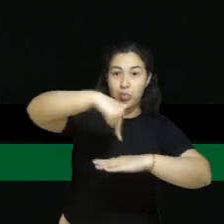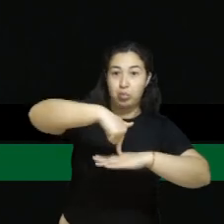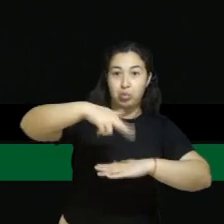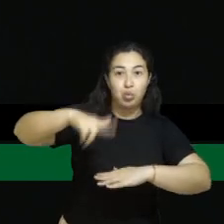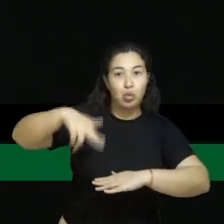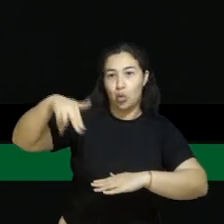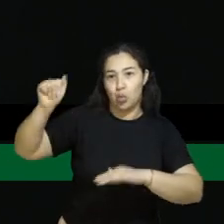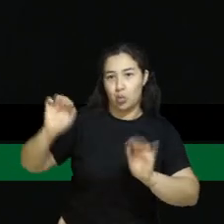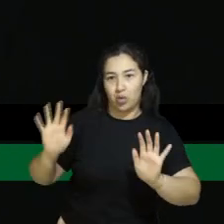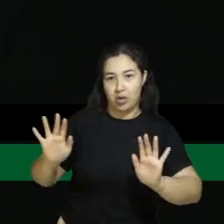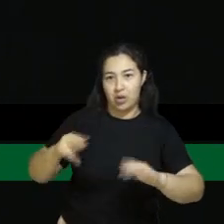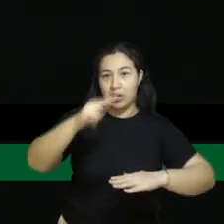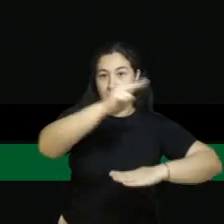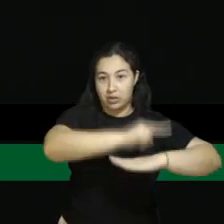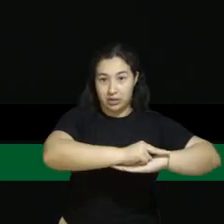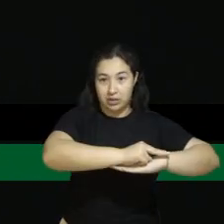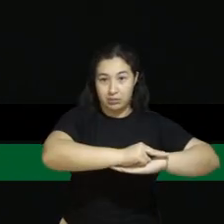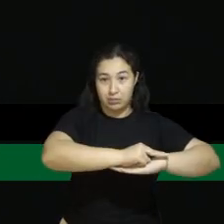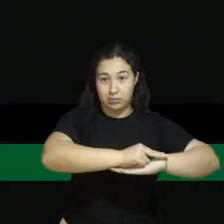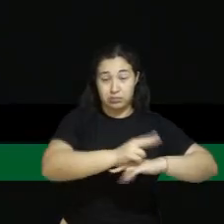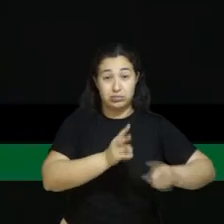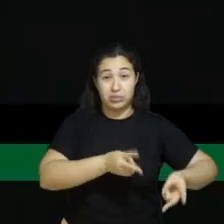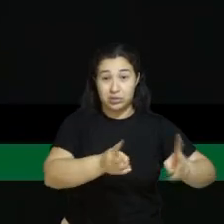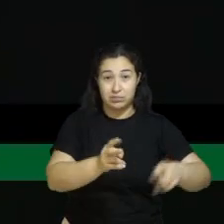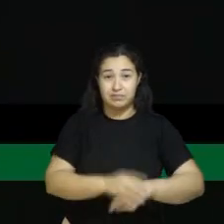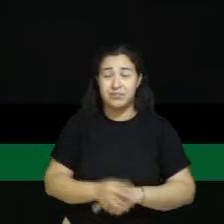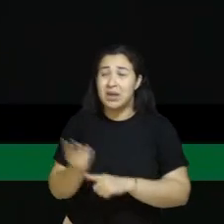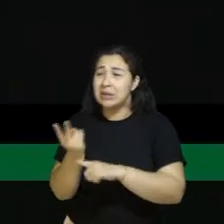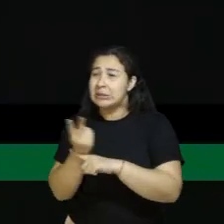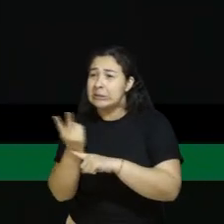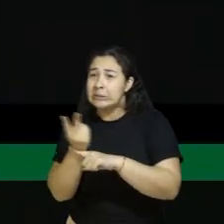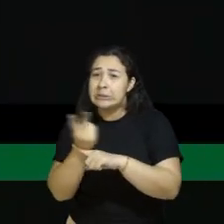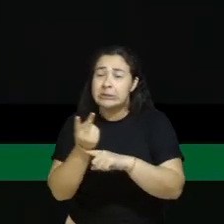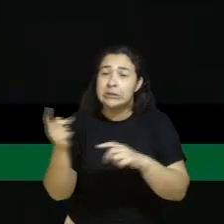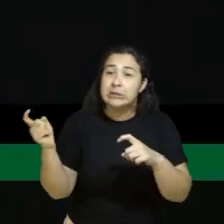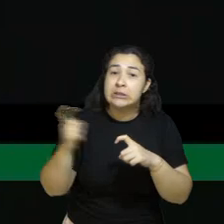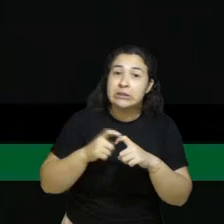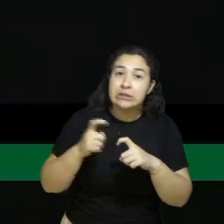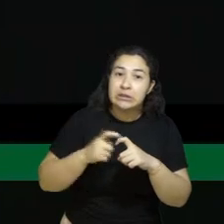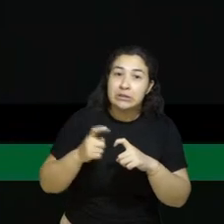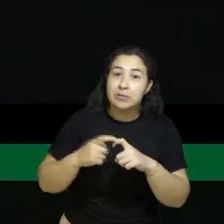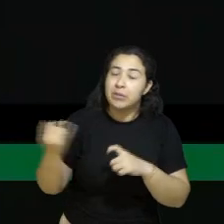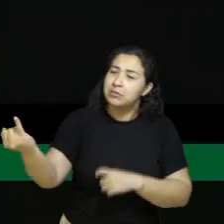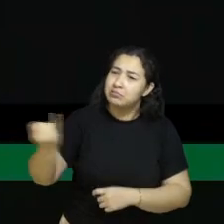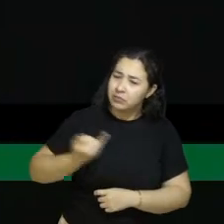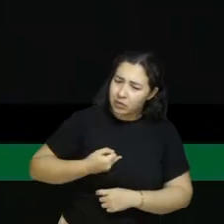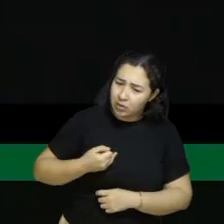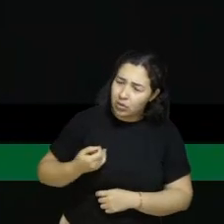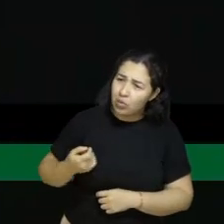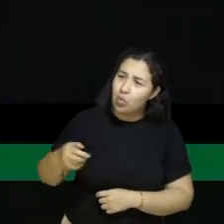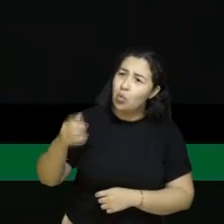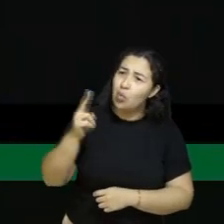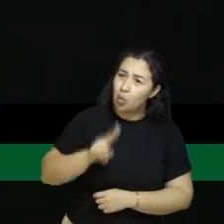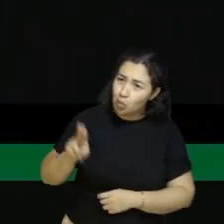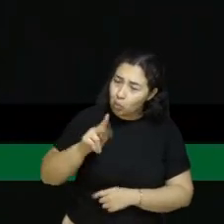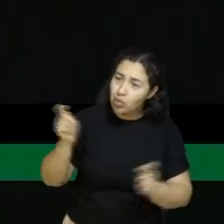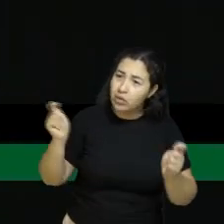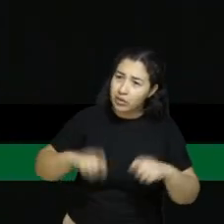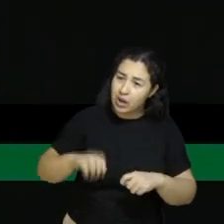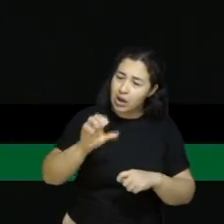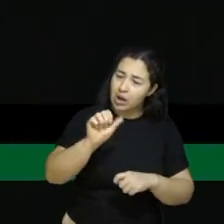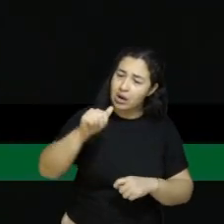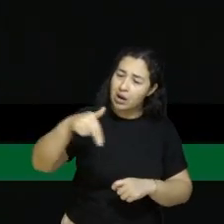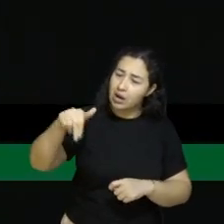E quando busquei um médico que nos trouxe essa possibilidade de tratamento,